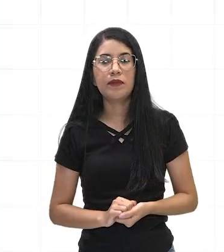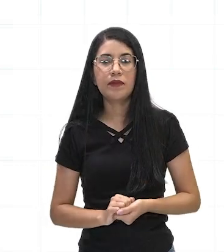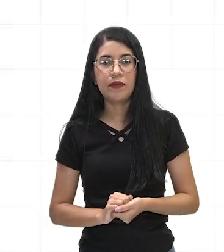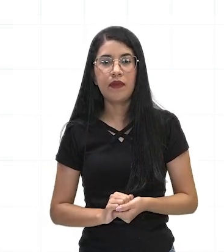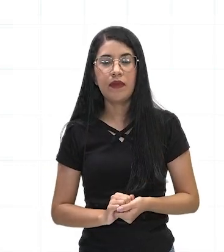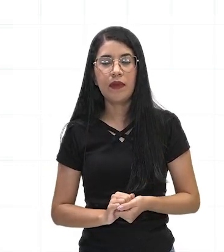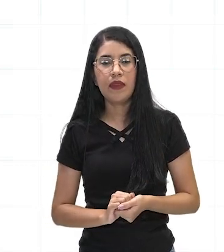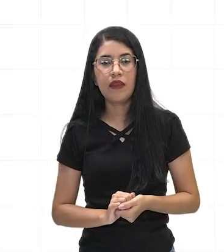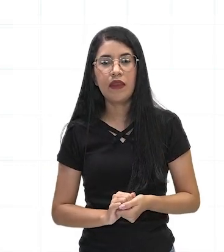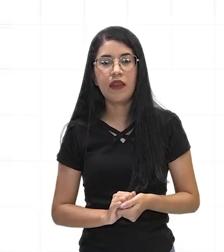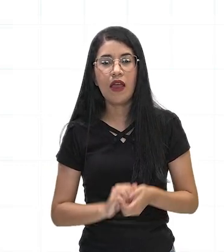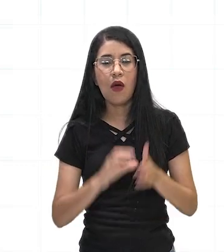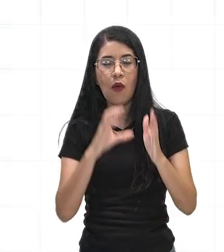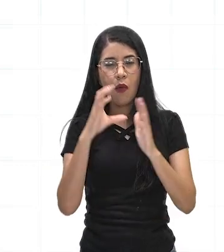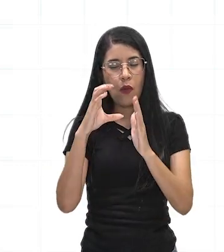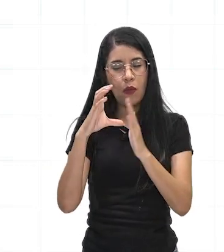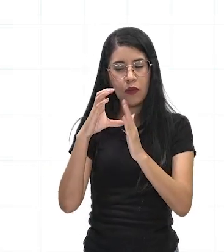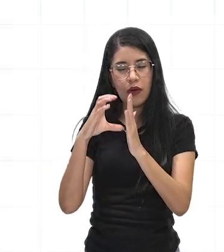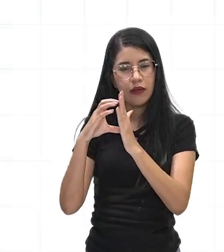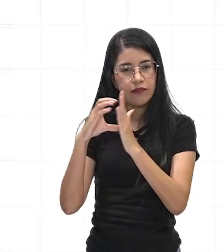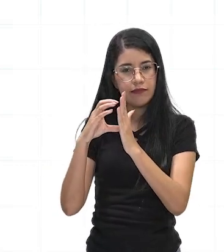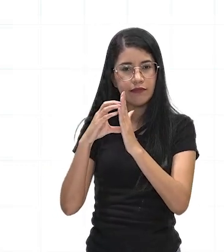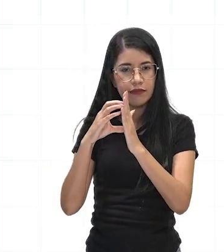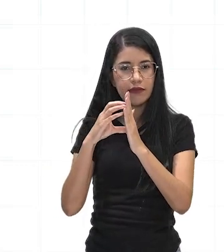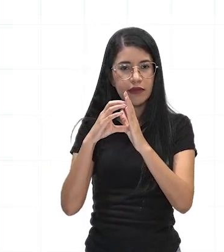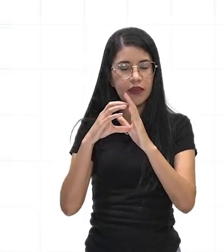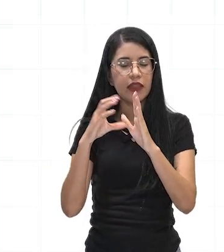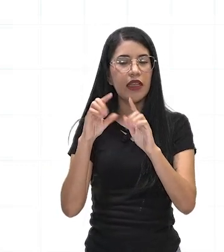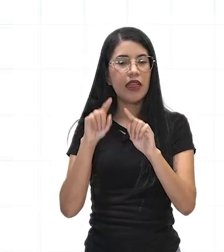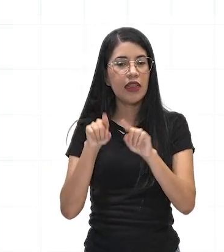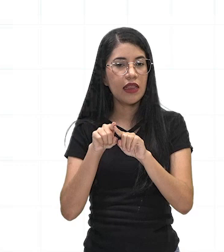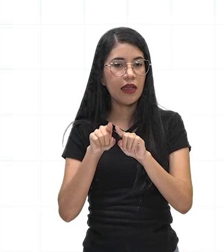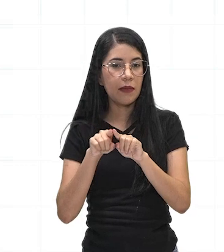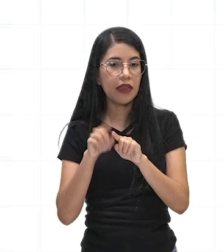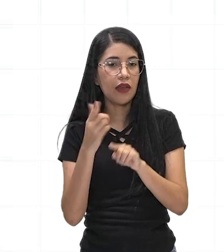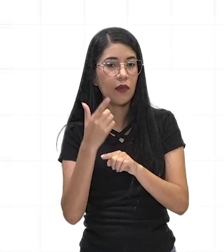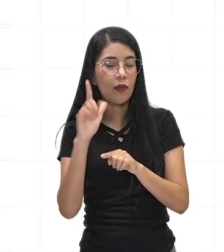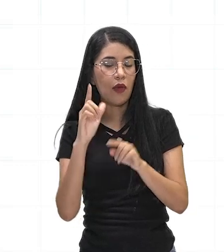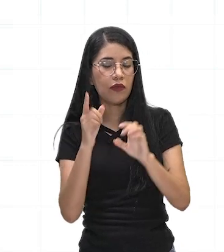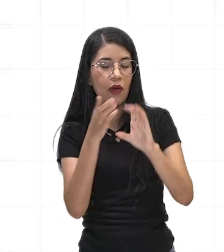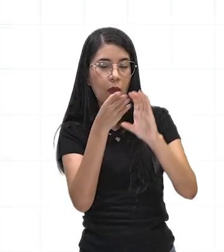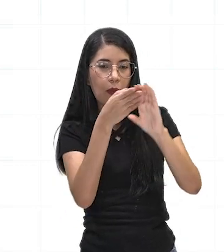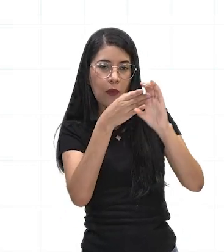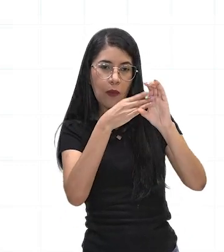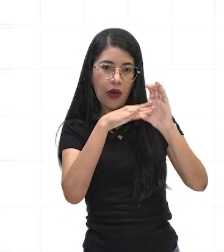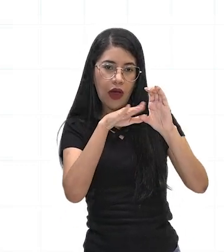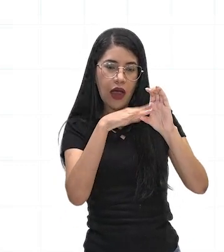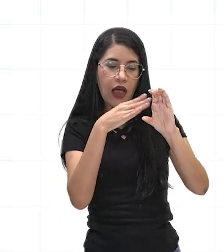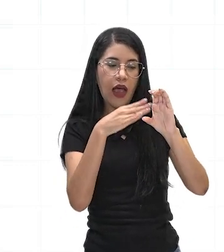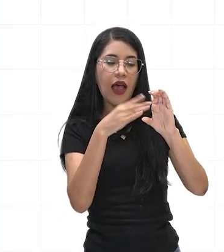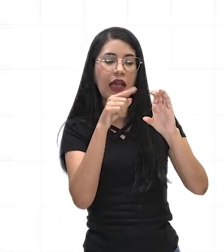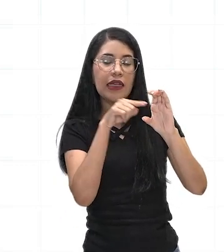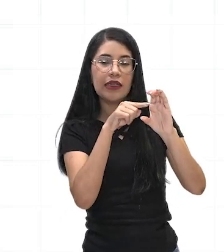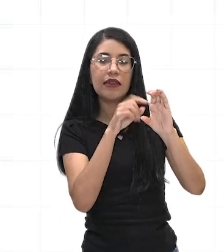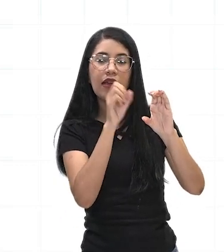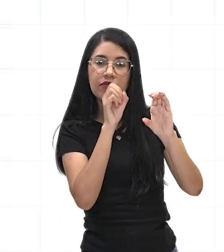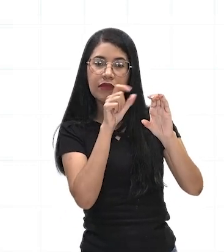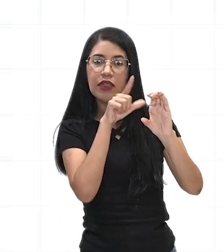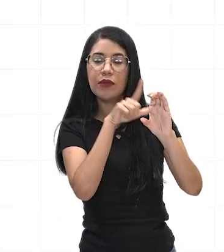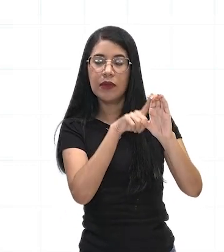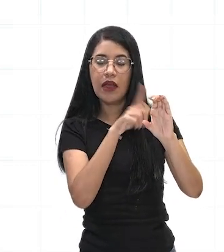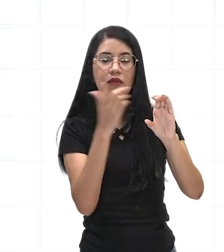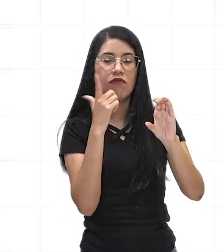quarto crescente foi o que a gente viu agora há pouco, que era a lua crescente, né? E quando esse outro lado dela, que vai estar iluminado, que a gente vai